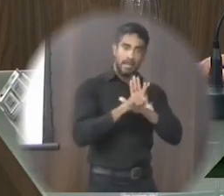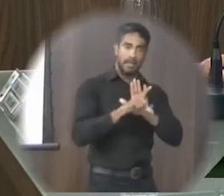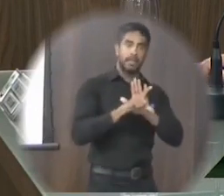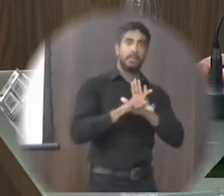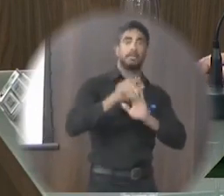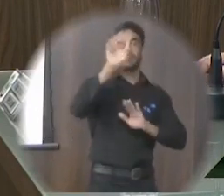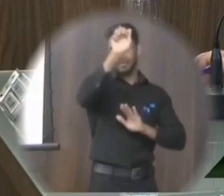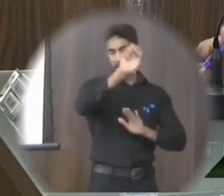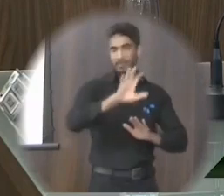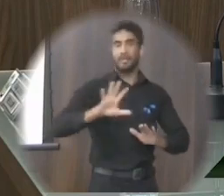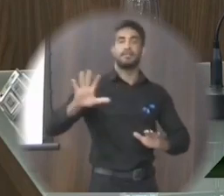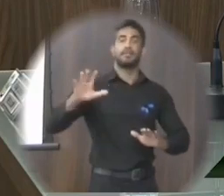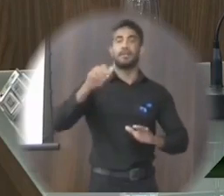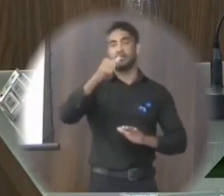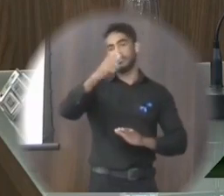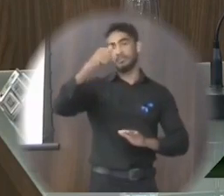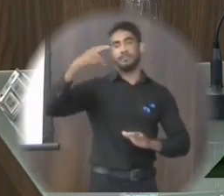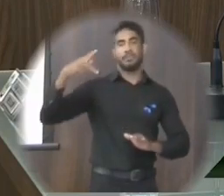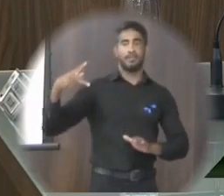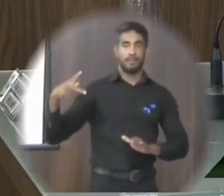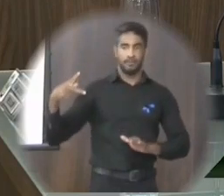Aposentadorias. Portanto,